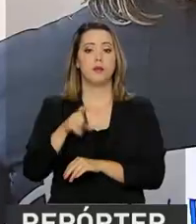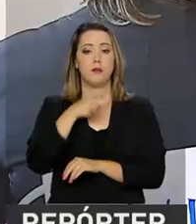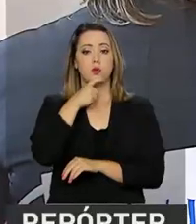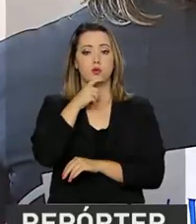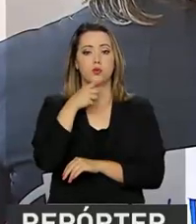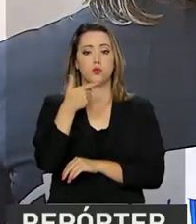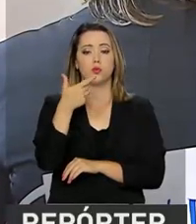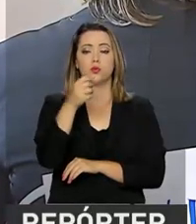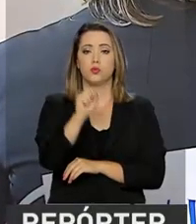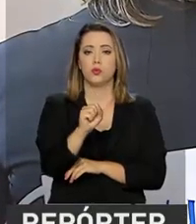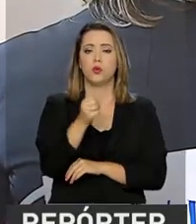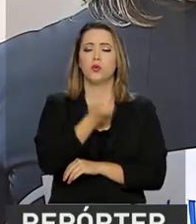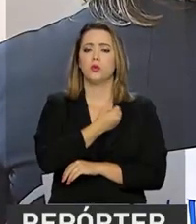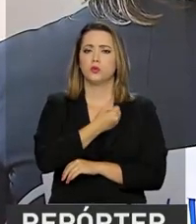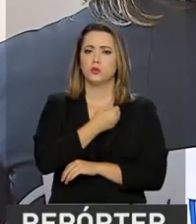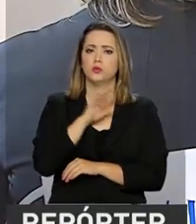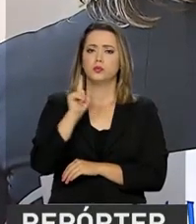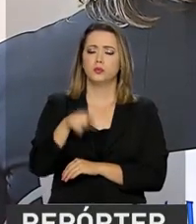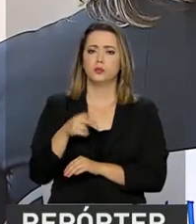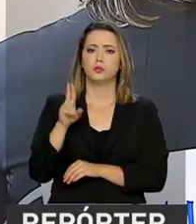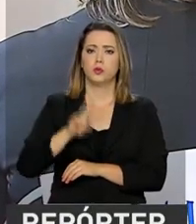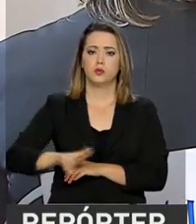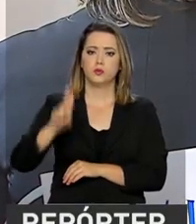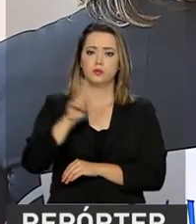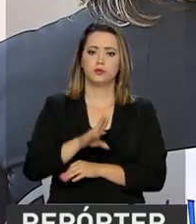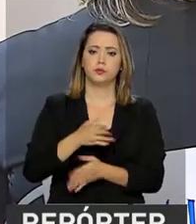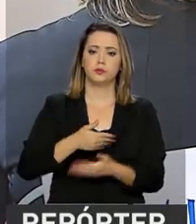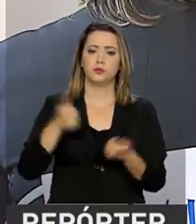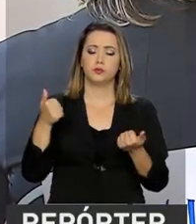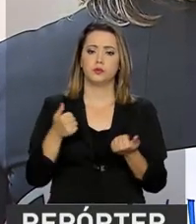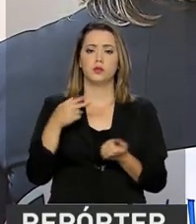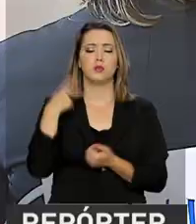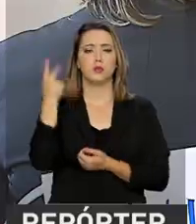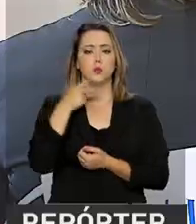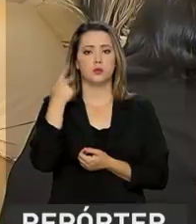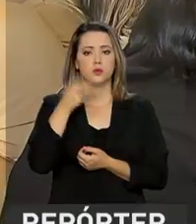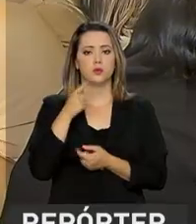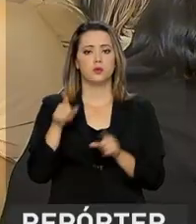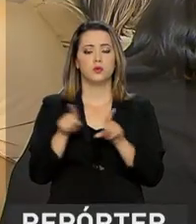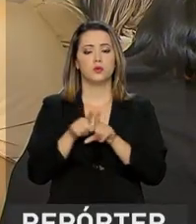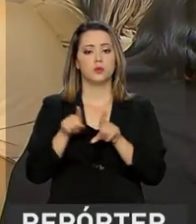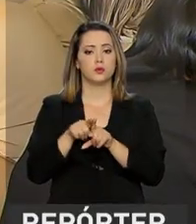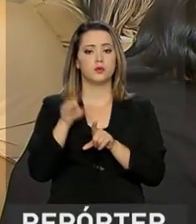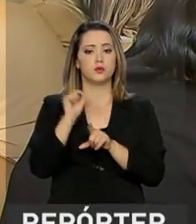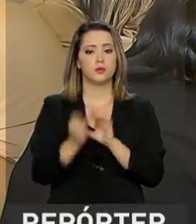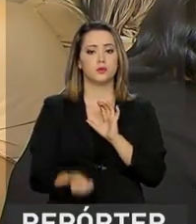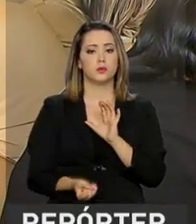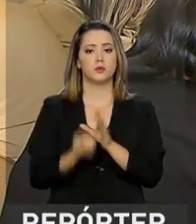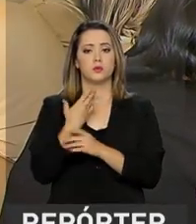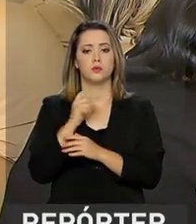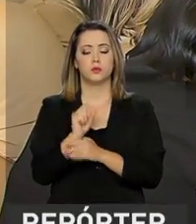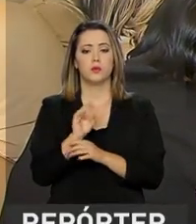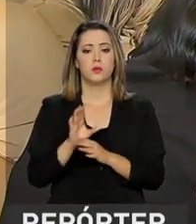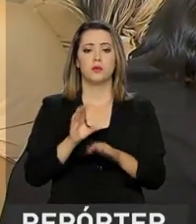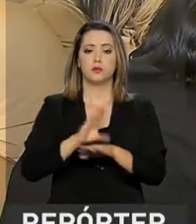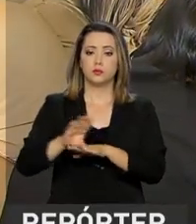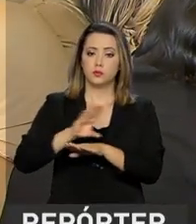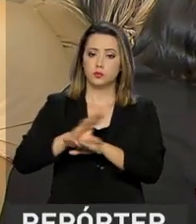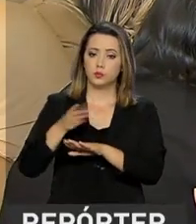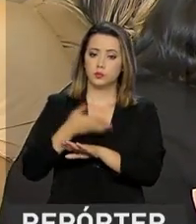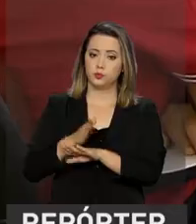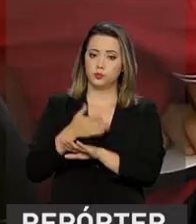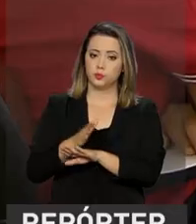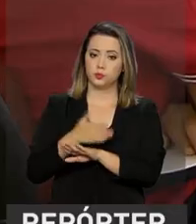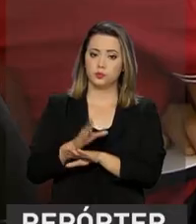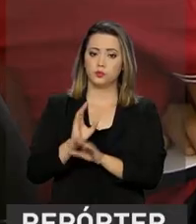2018. Os dados vão servir para a implementação de políticas públicas e também para a criação de cursos de